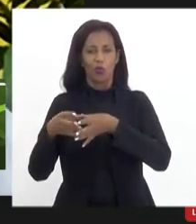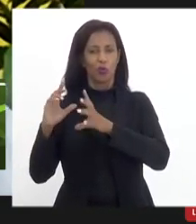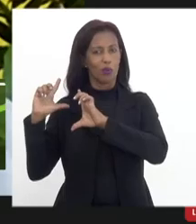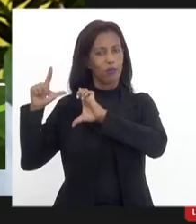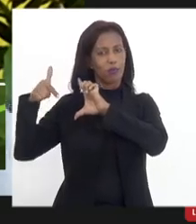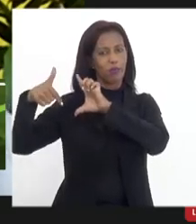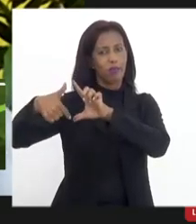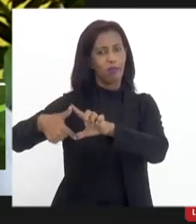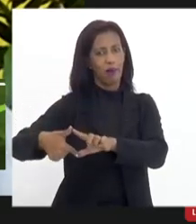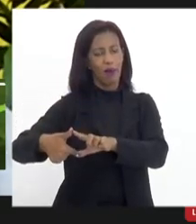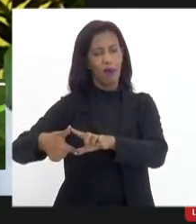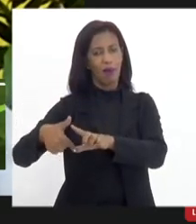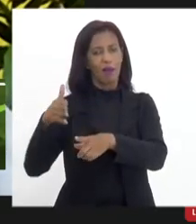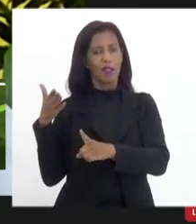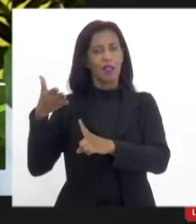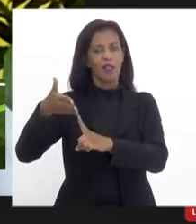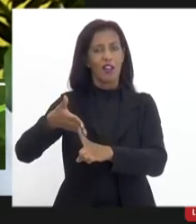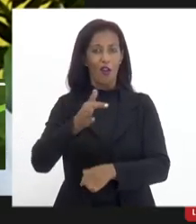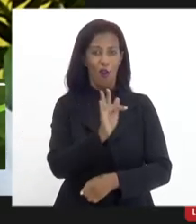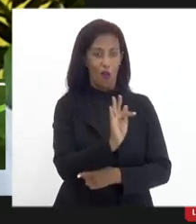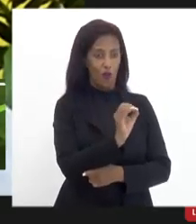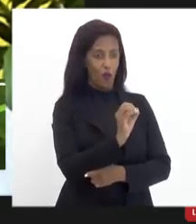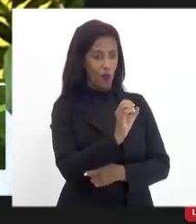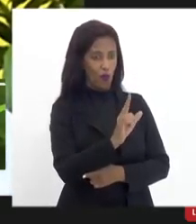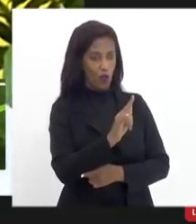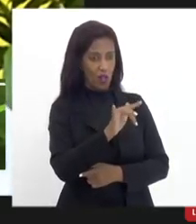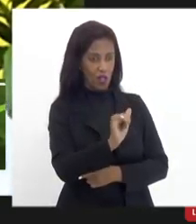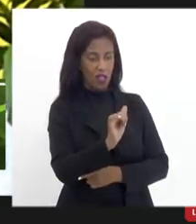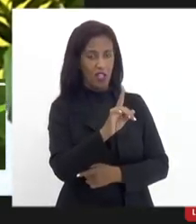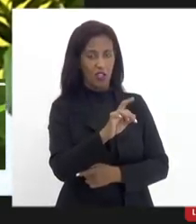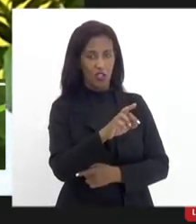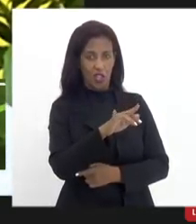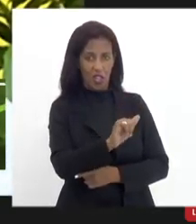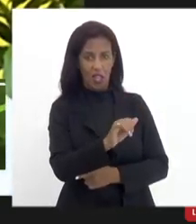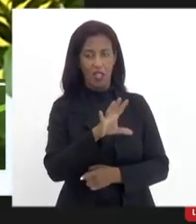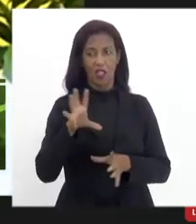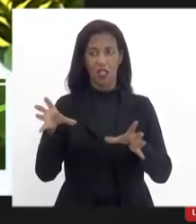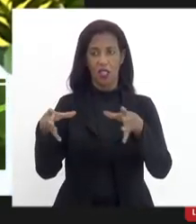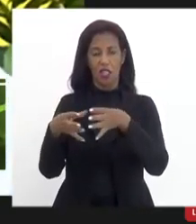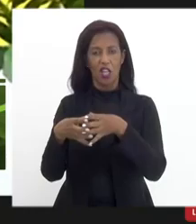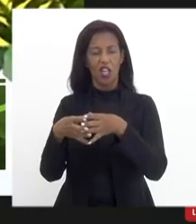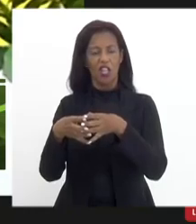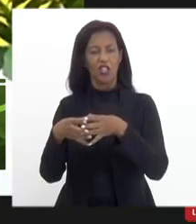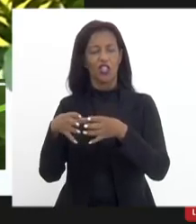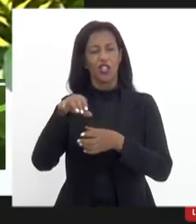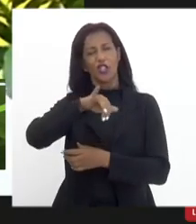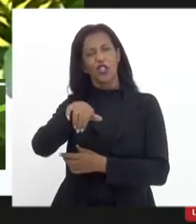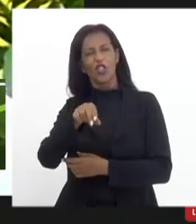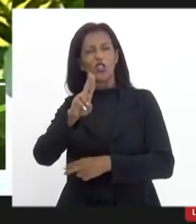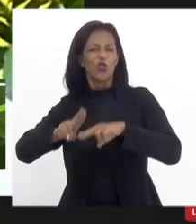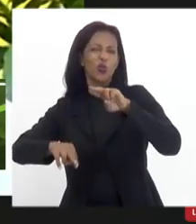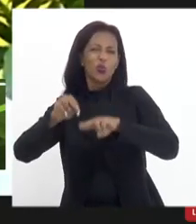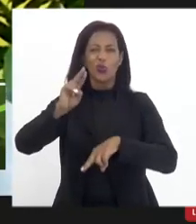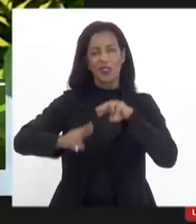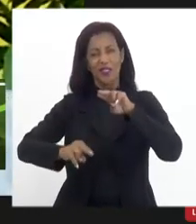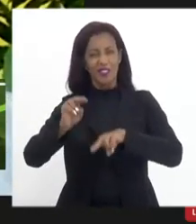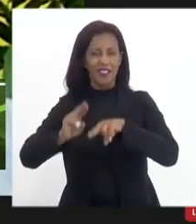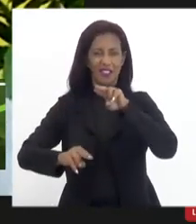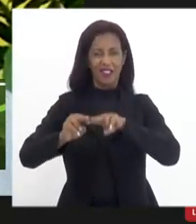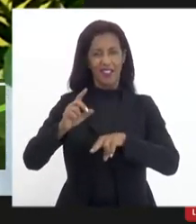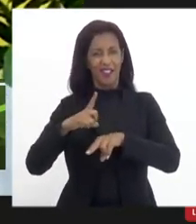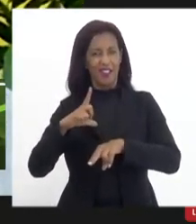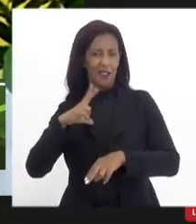tradicionais, especificamente os de folia de reis e os de quadrilhas juninas e tal, né? Que